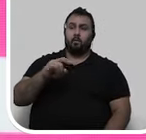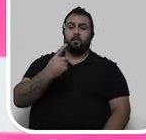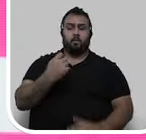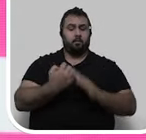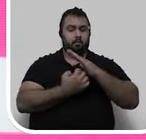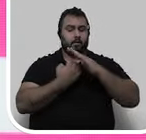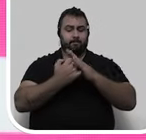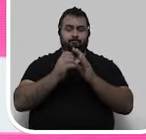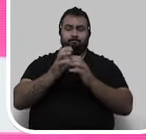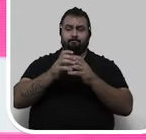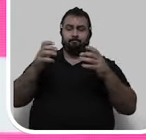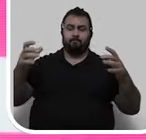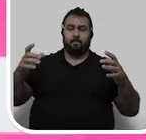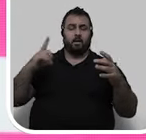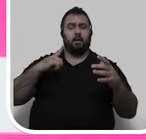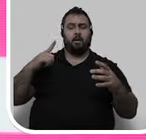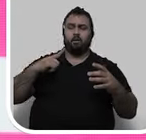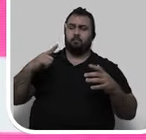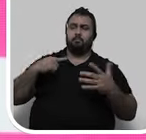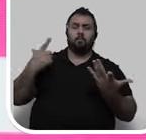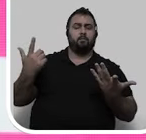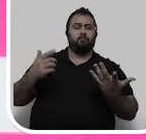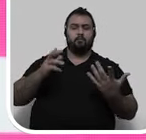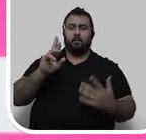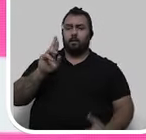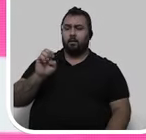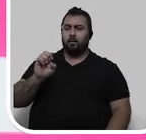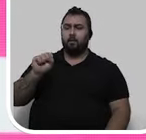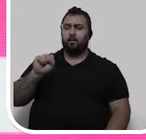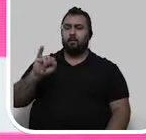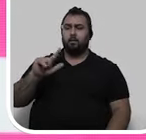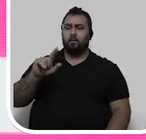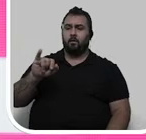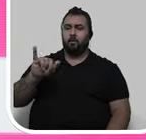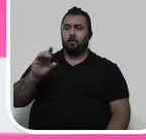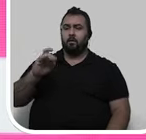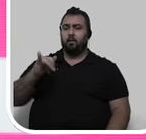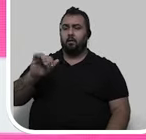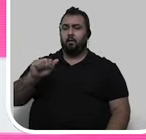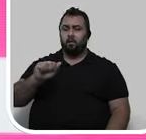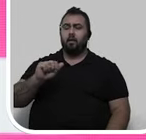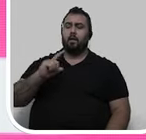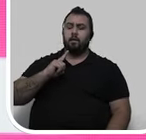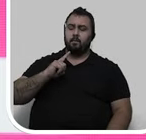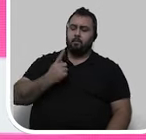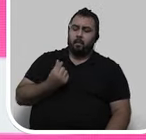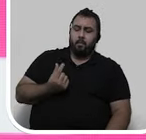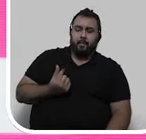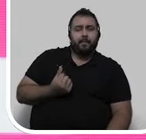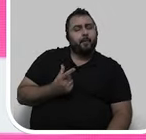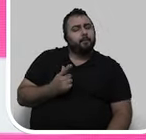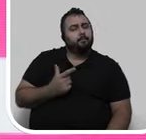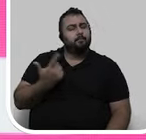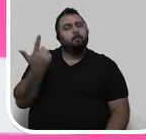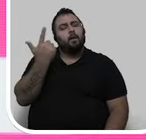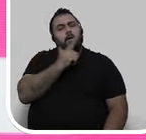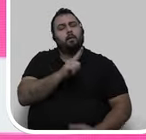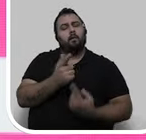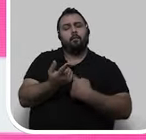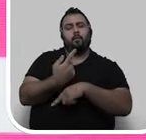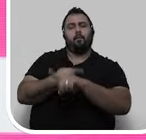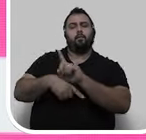muito grande, ela tem muita resiliência, ela tem muita capacidade de se recuperar, ela tem muito caixa, ela tem muito fôlego para conseguir